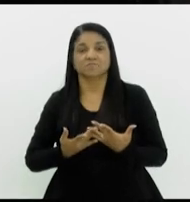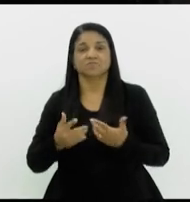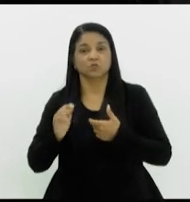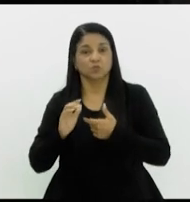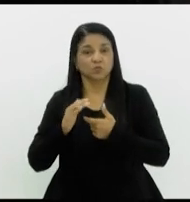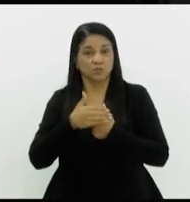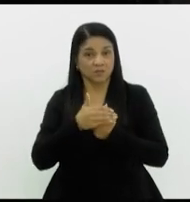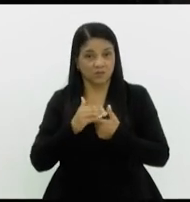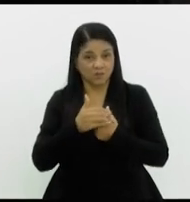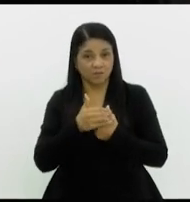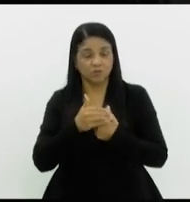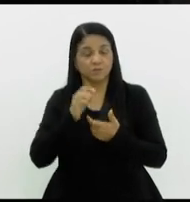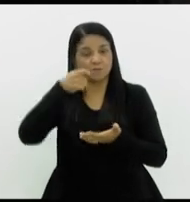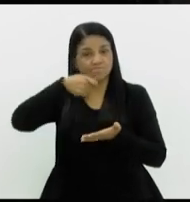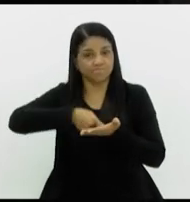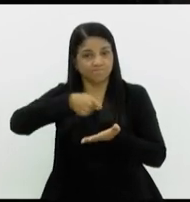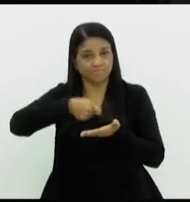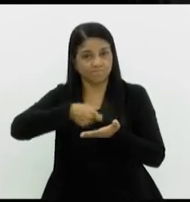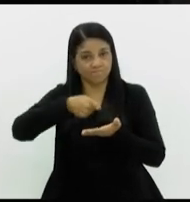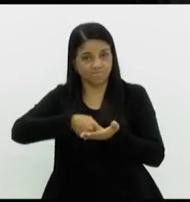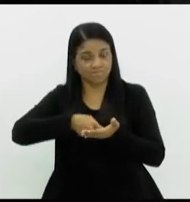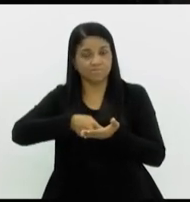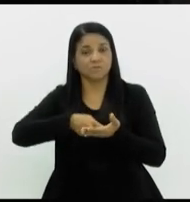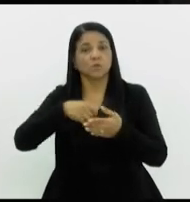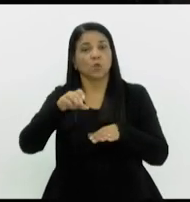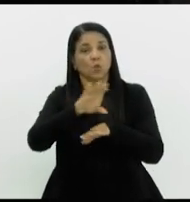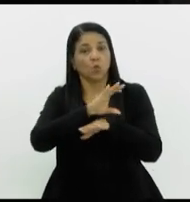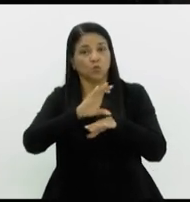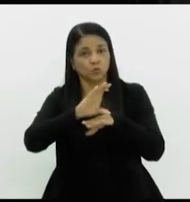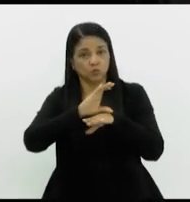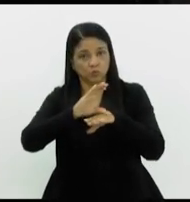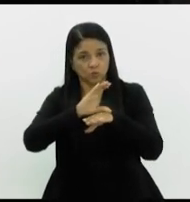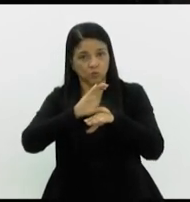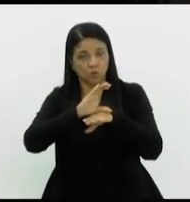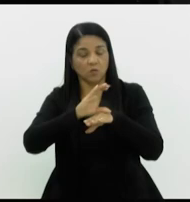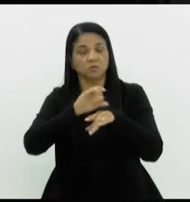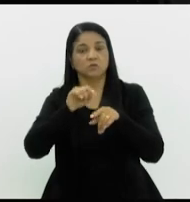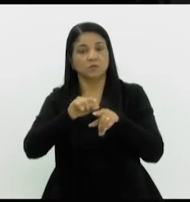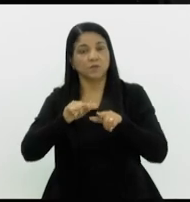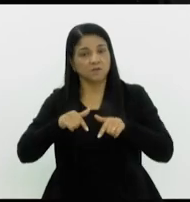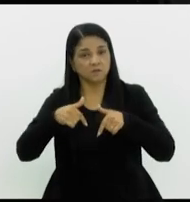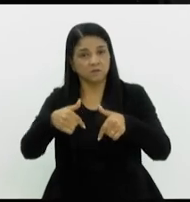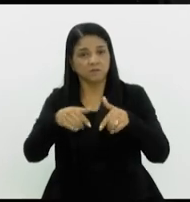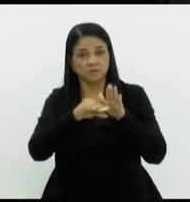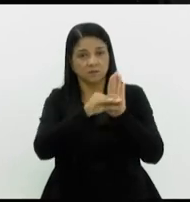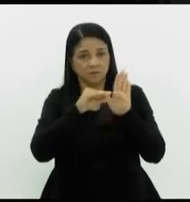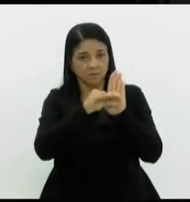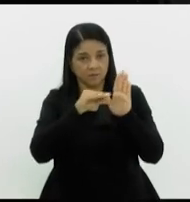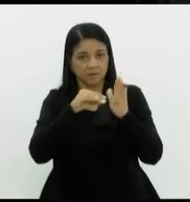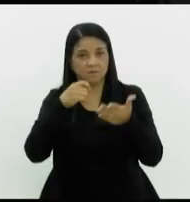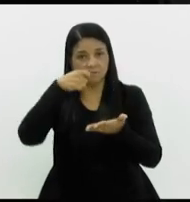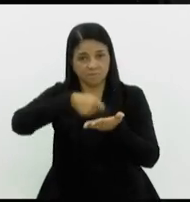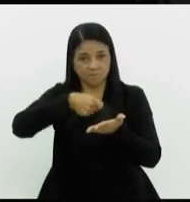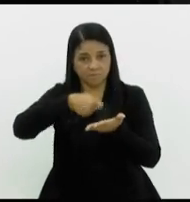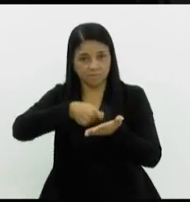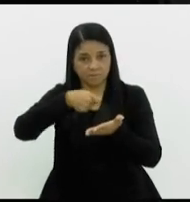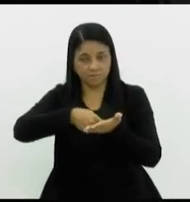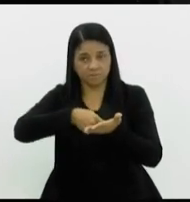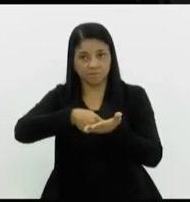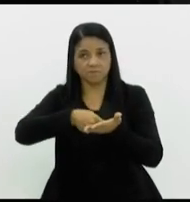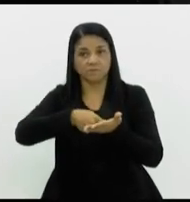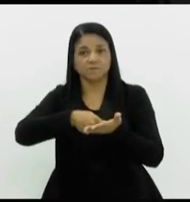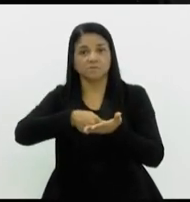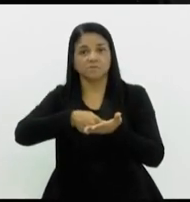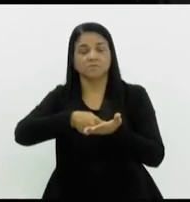da determinação constitucional sobre a execução das emendas impositivas para ainda